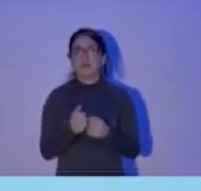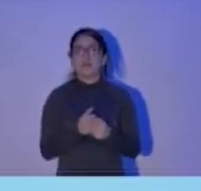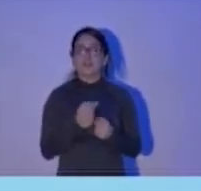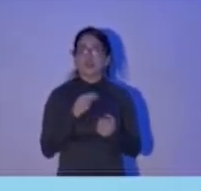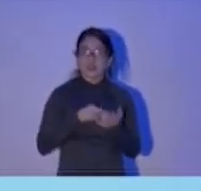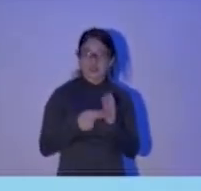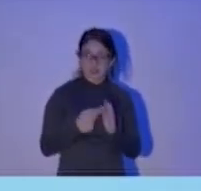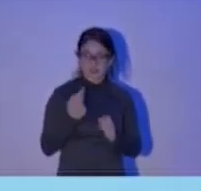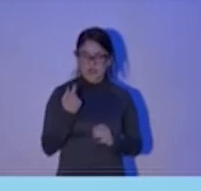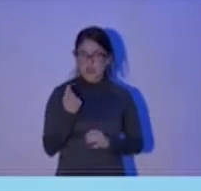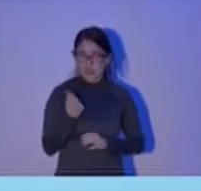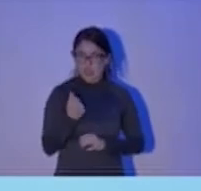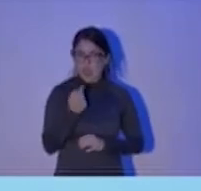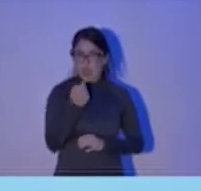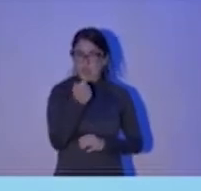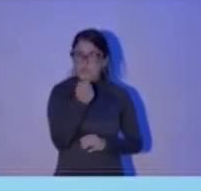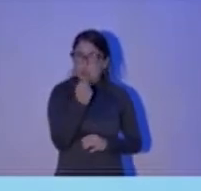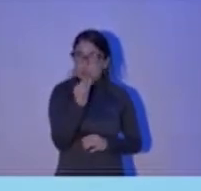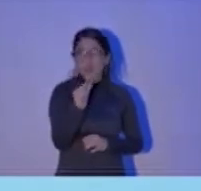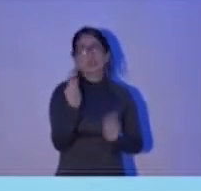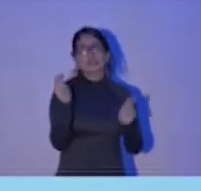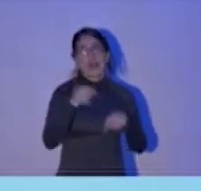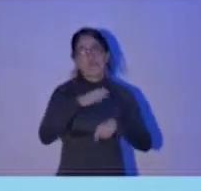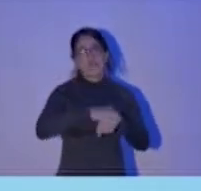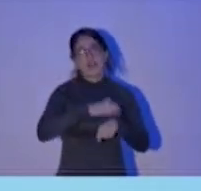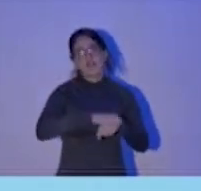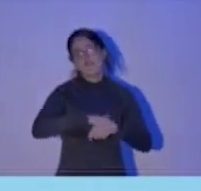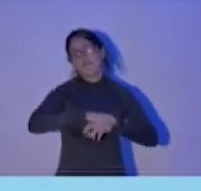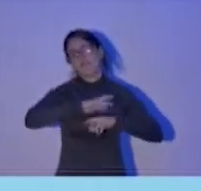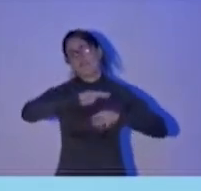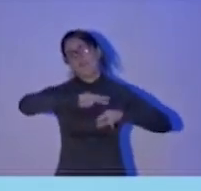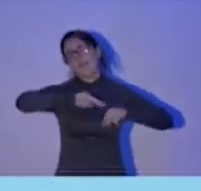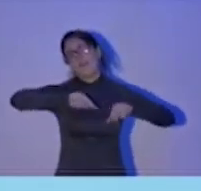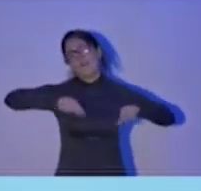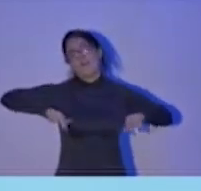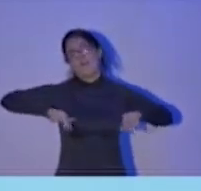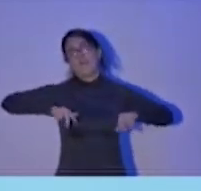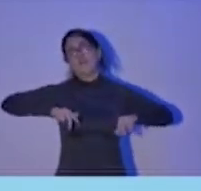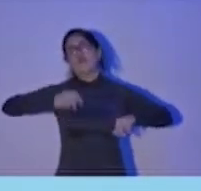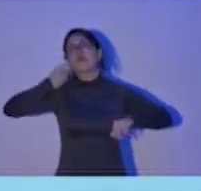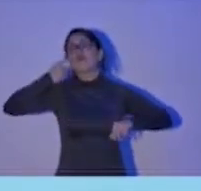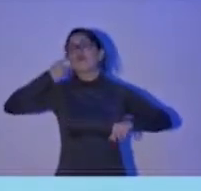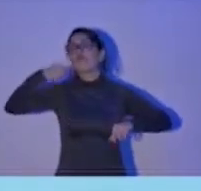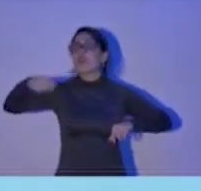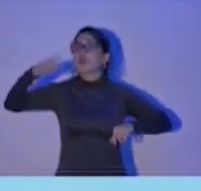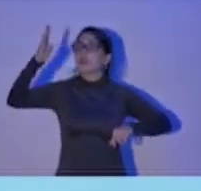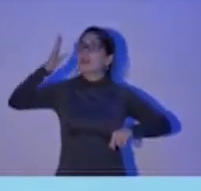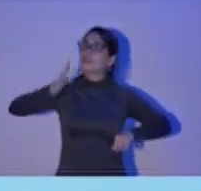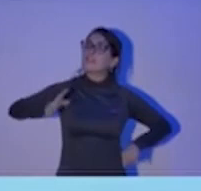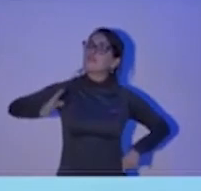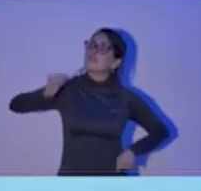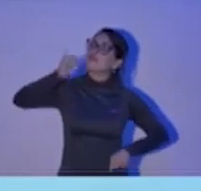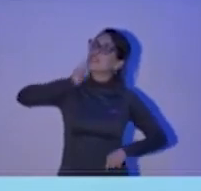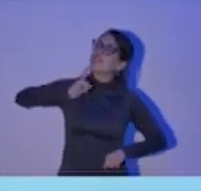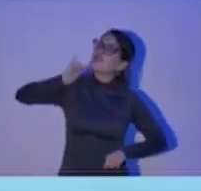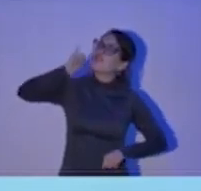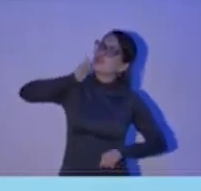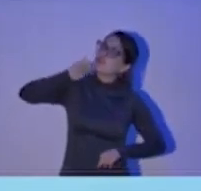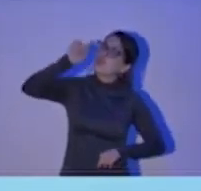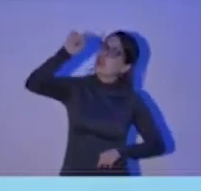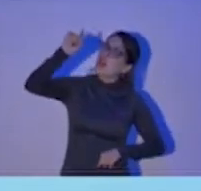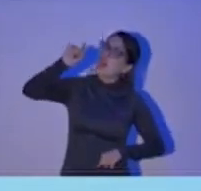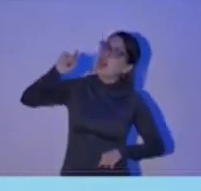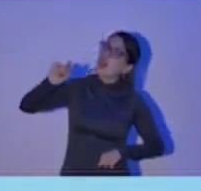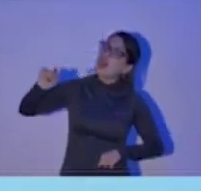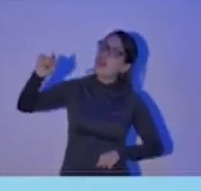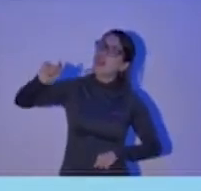faz tanta coisa, e nós temos aí tantos exemplos, país afora. E aí eu quero aqui agradecer